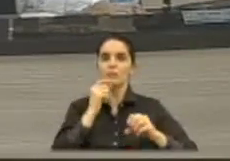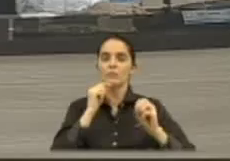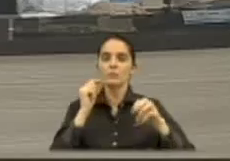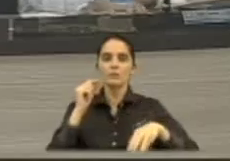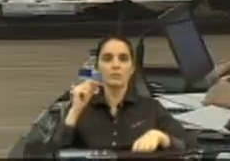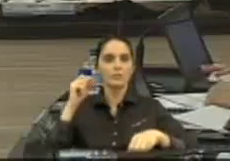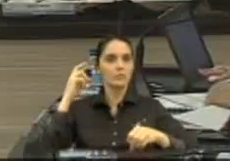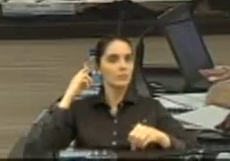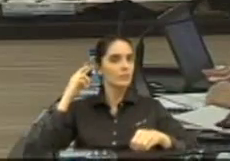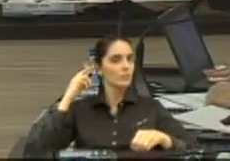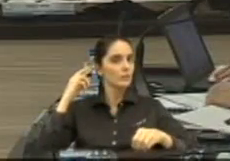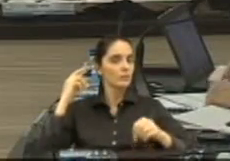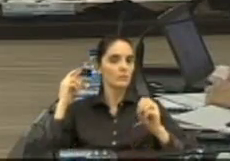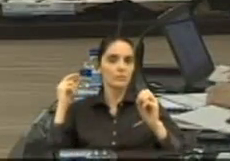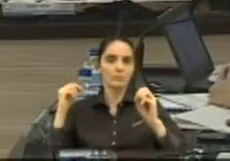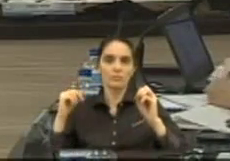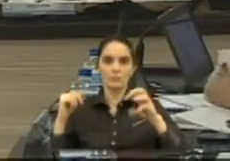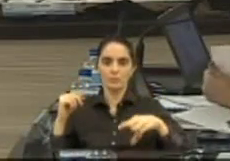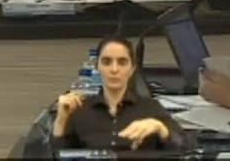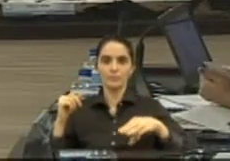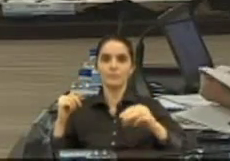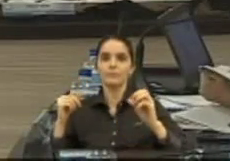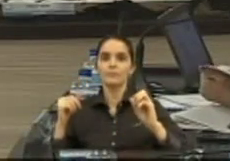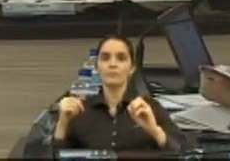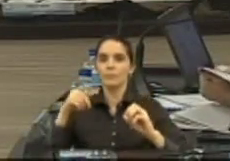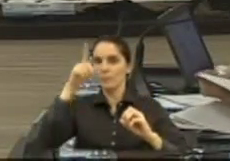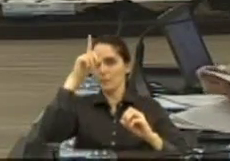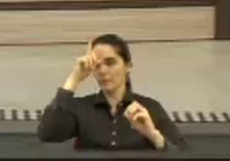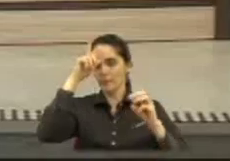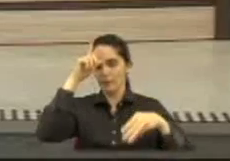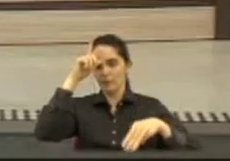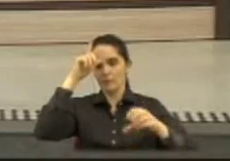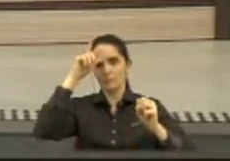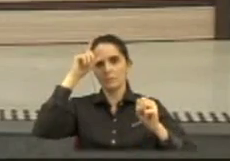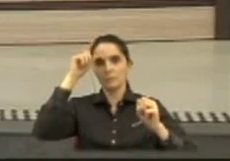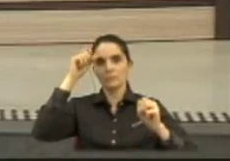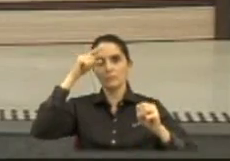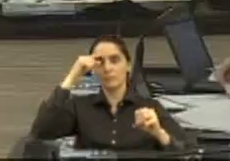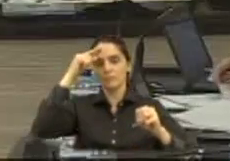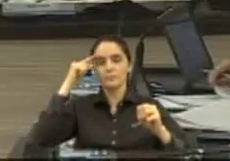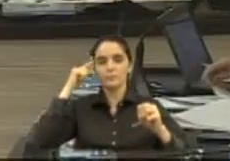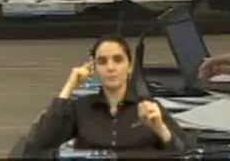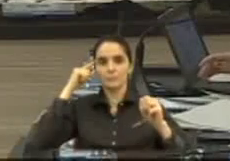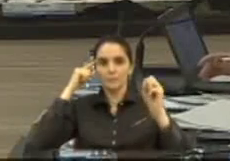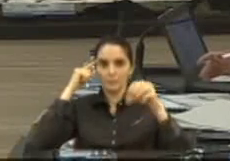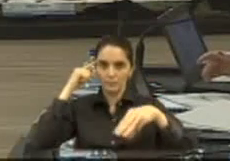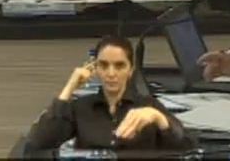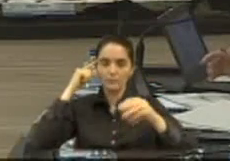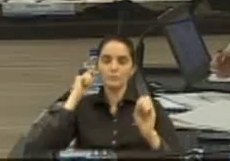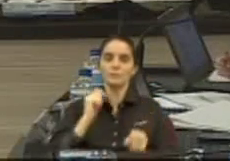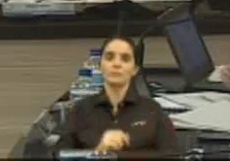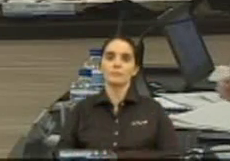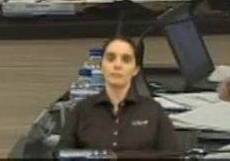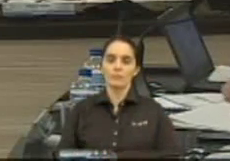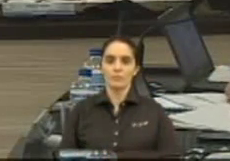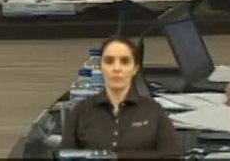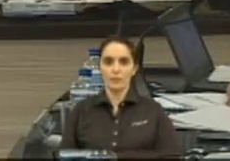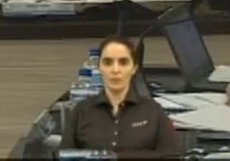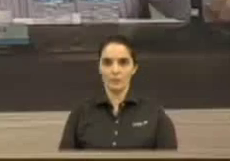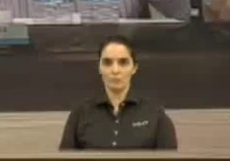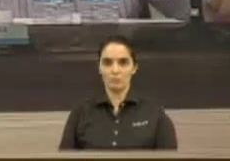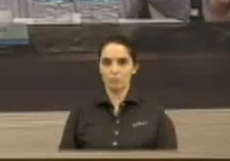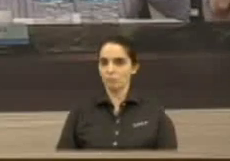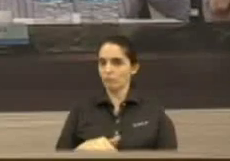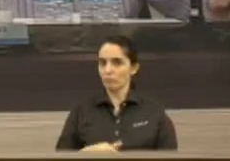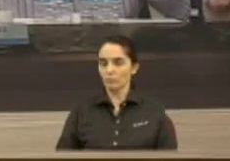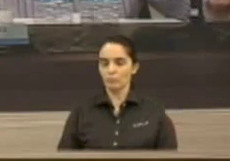Raul. Sim. Ronei Costa Martins Silva. Sim. Sidney Pascotto. Sim. Wilson Nunes Cerqueira. Sim.